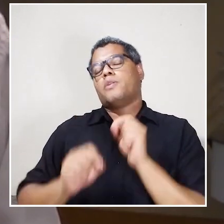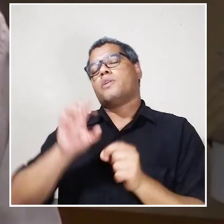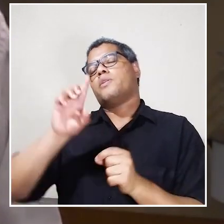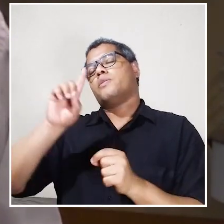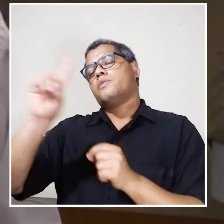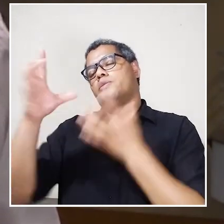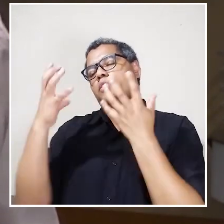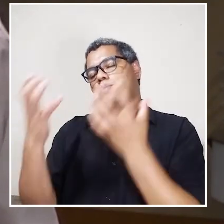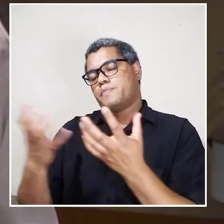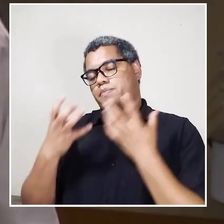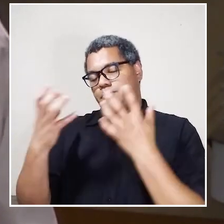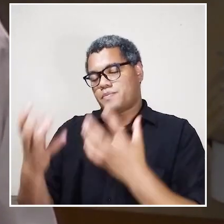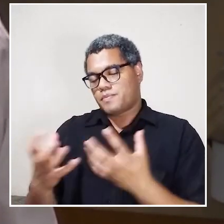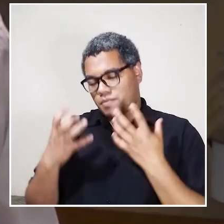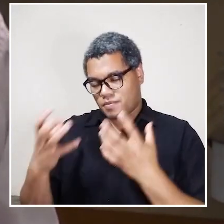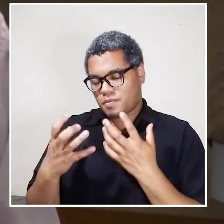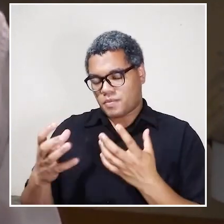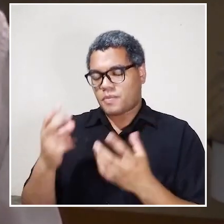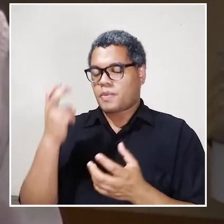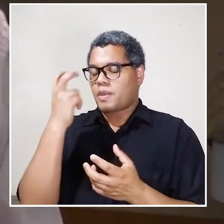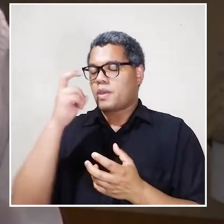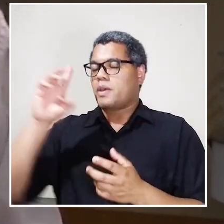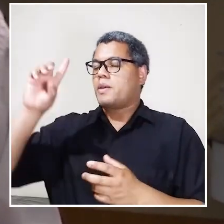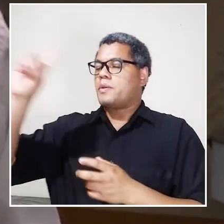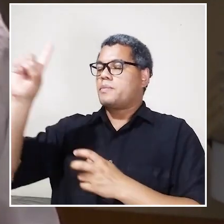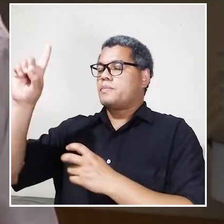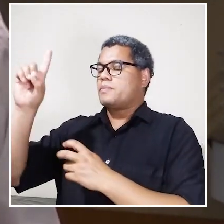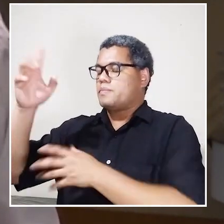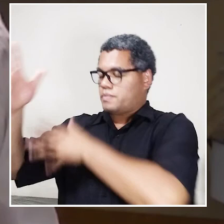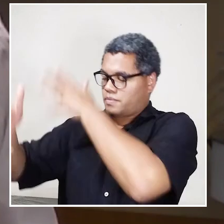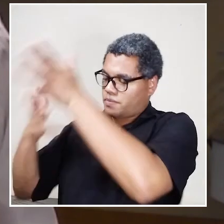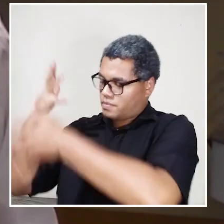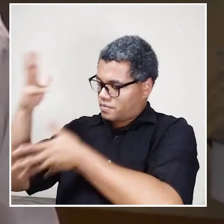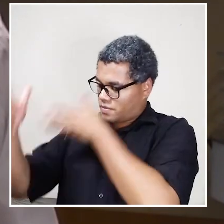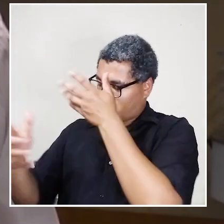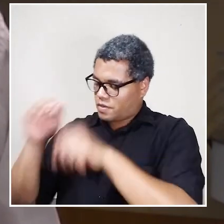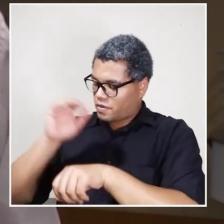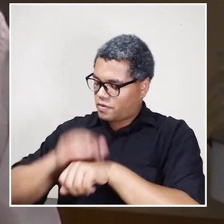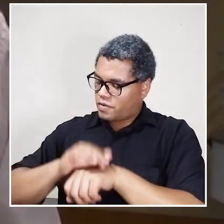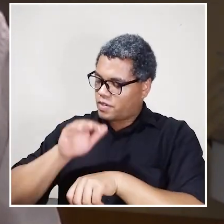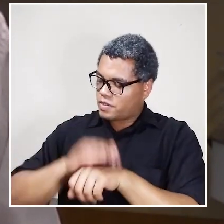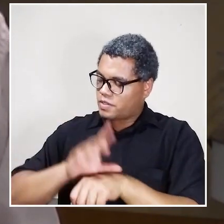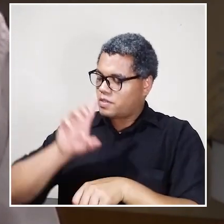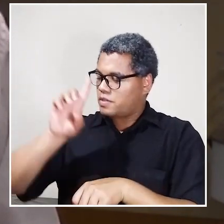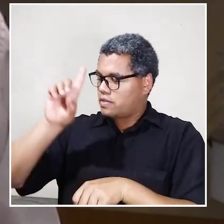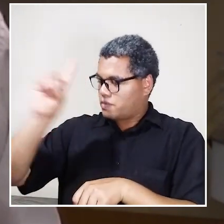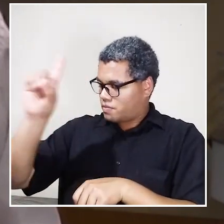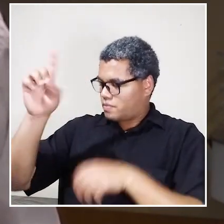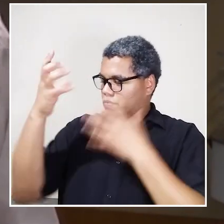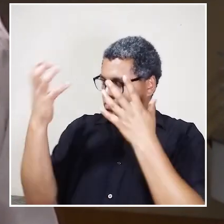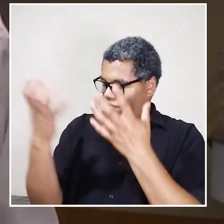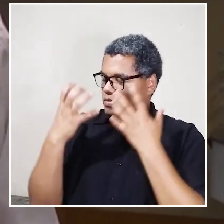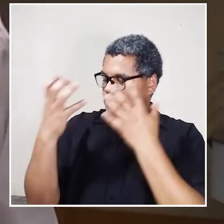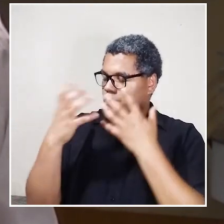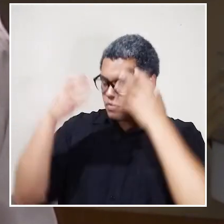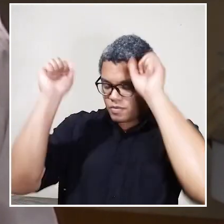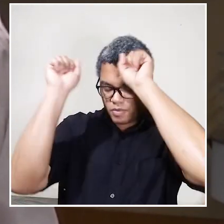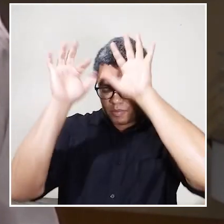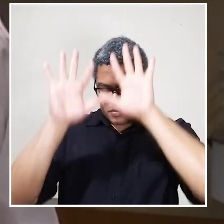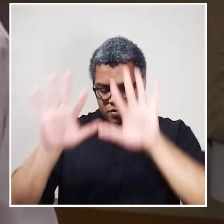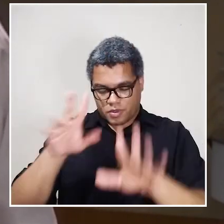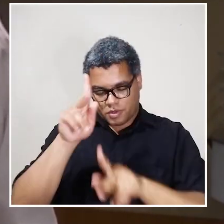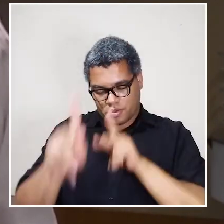desejas, saindo dos Teus lábios, fazendo o que Te apraz, não voltando para Ti vazia. Abençoa o Teu